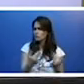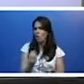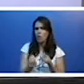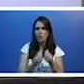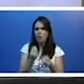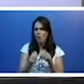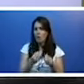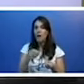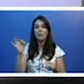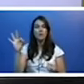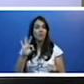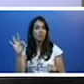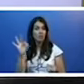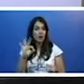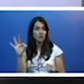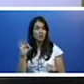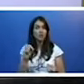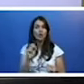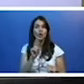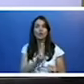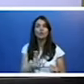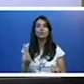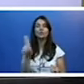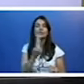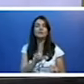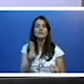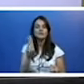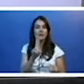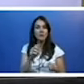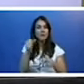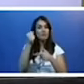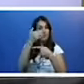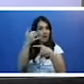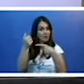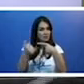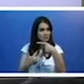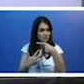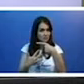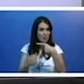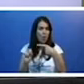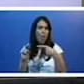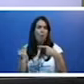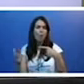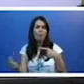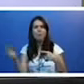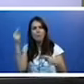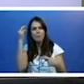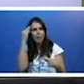porcentagem, utilizando frações equivalentes ou cálculo mental.